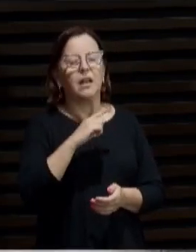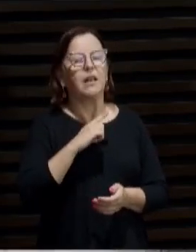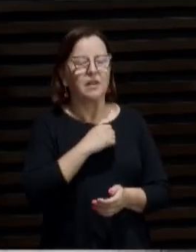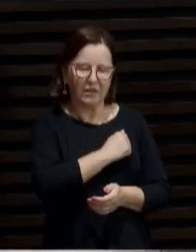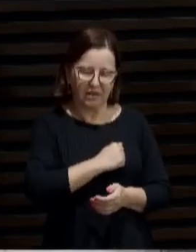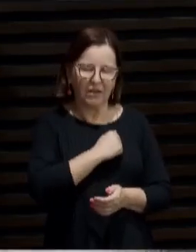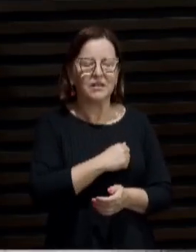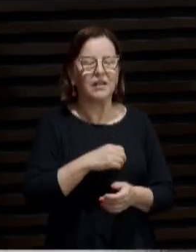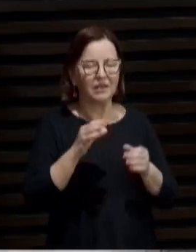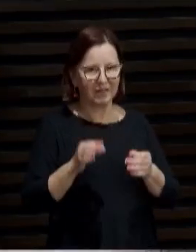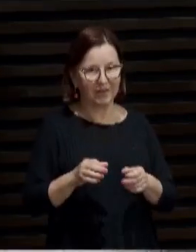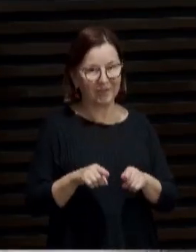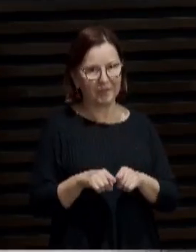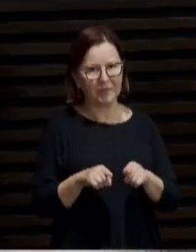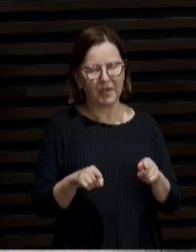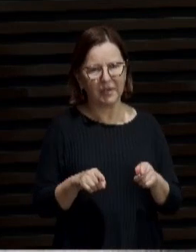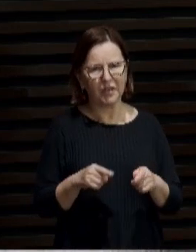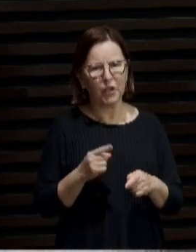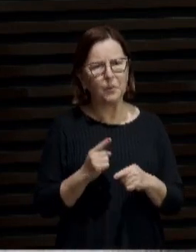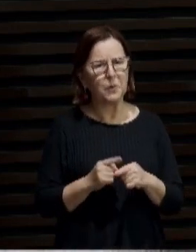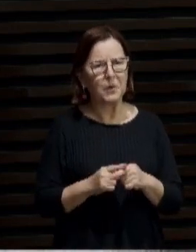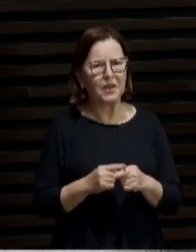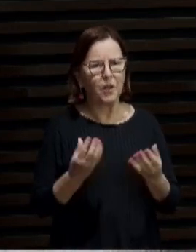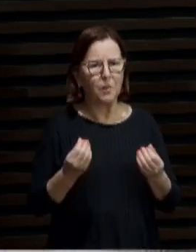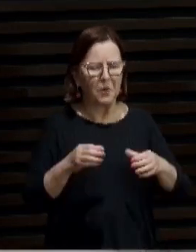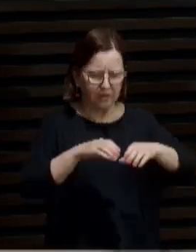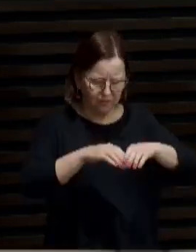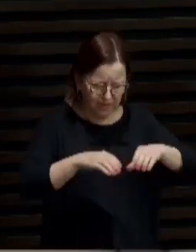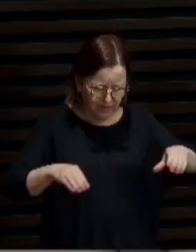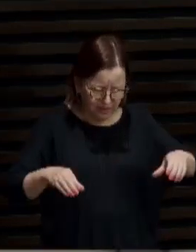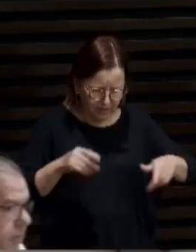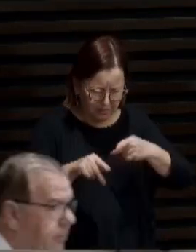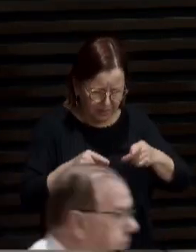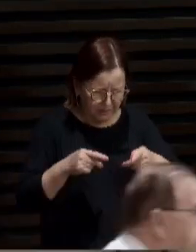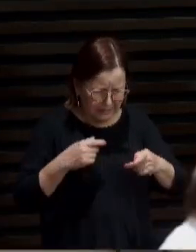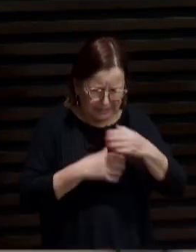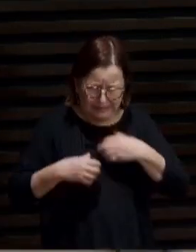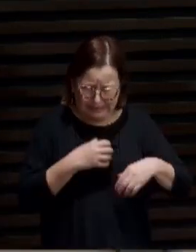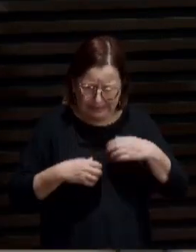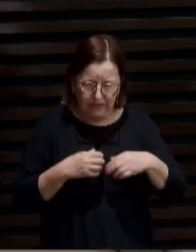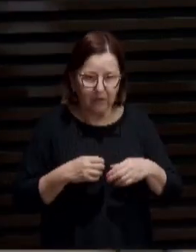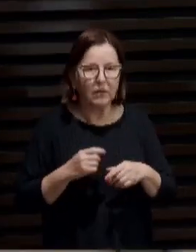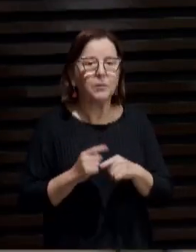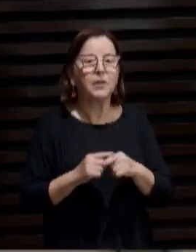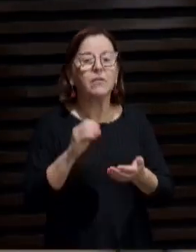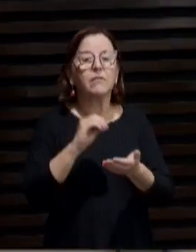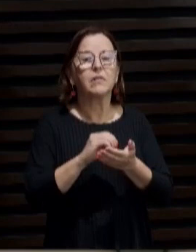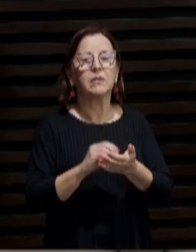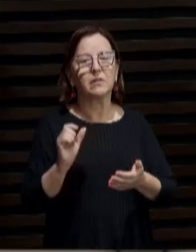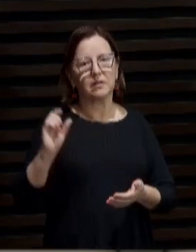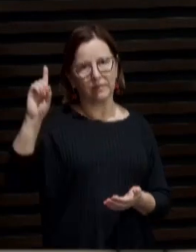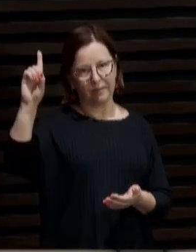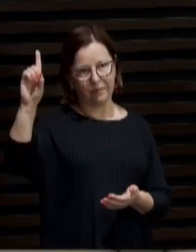irmão, por que tem tantos velórios em que as pessoas ficam desesperadas? É porque não tem a palavra, querido. A